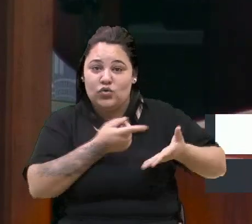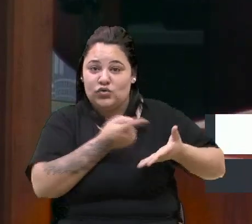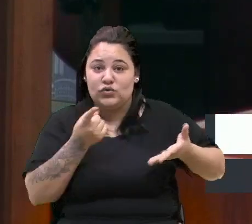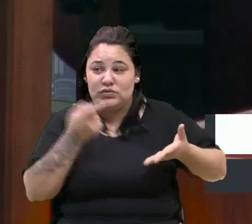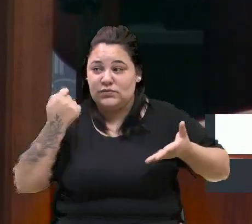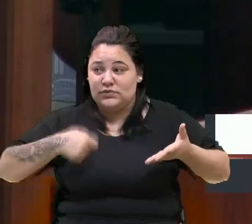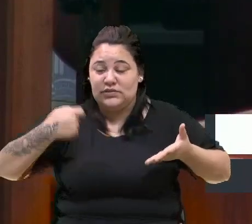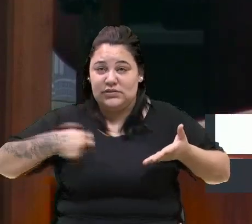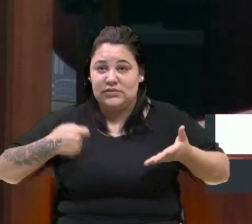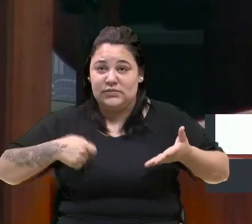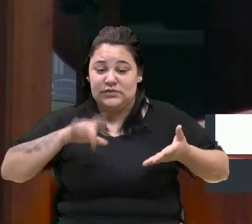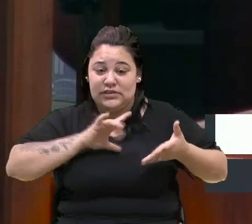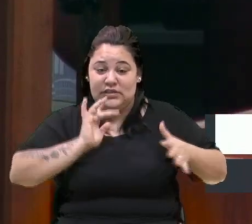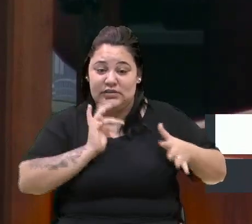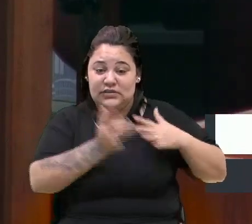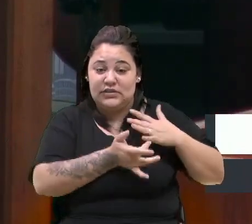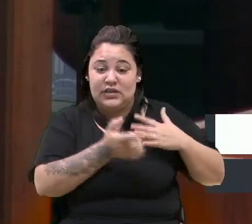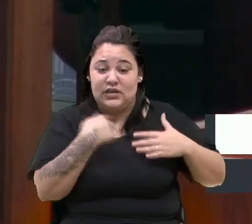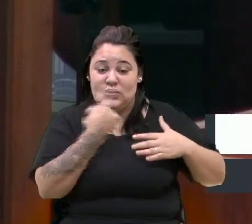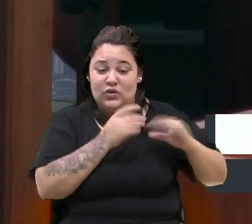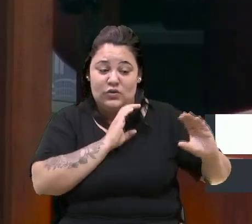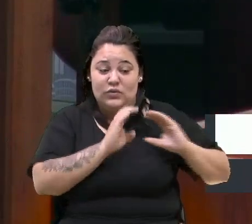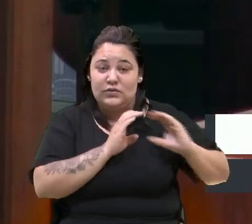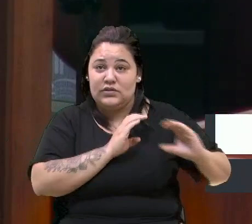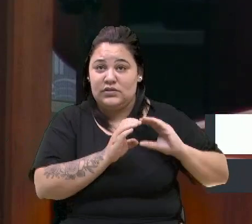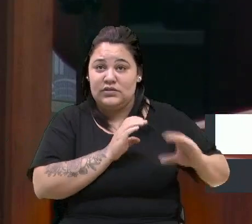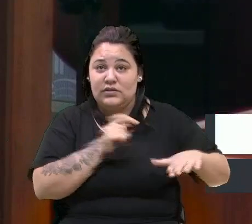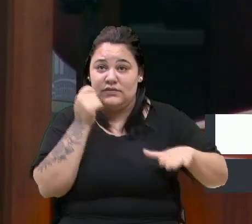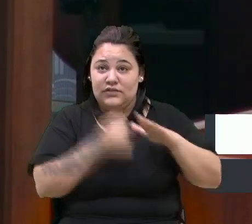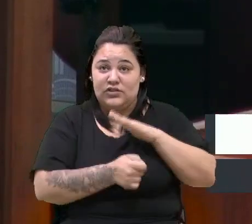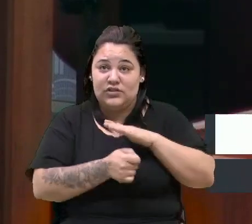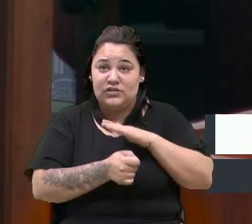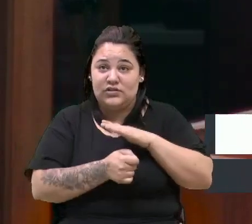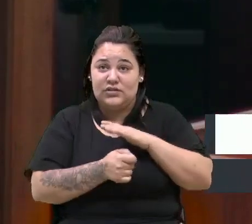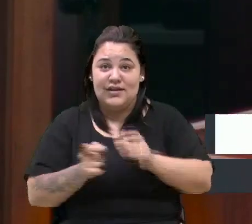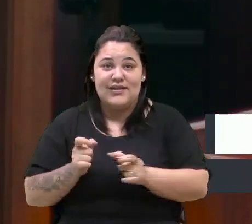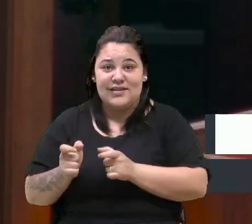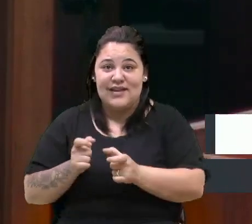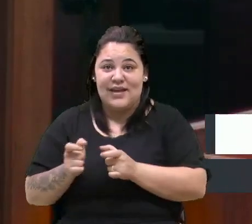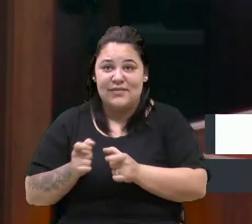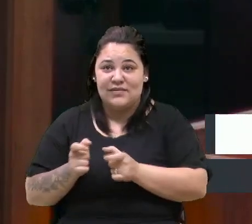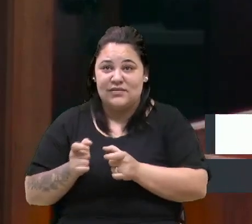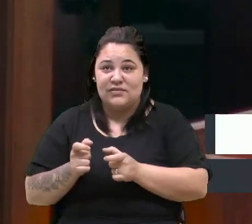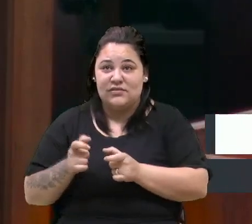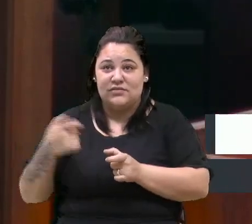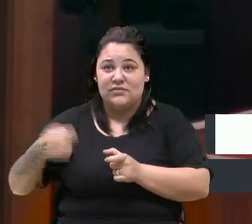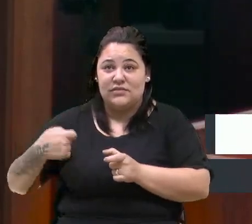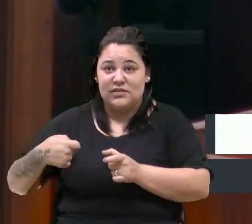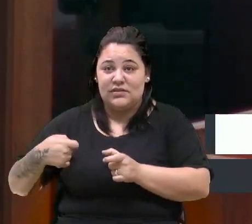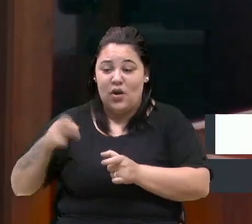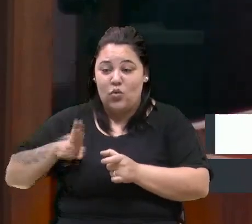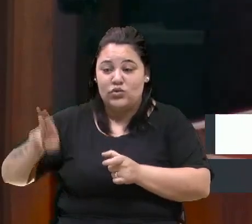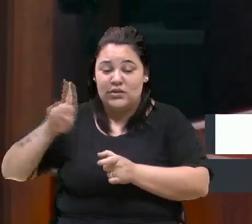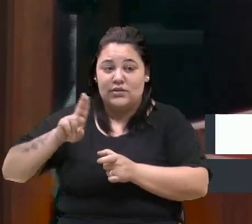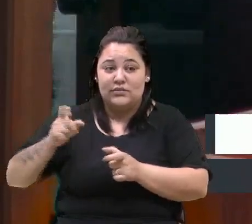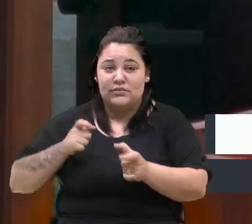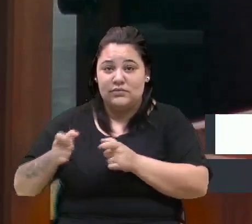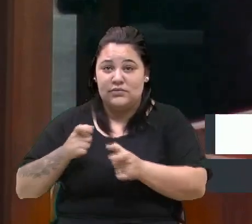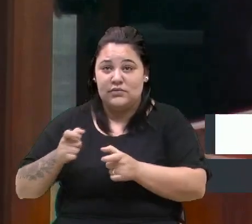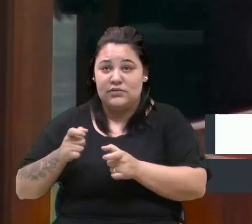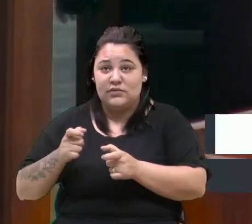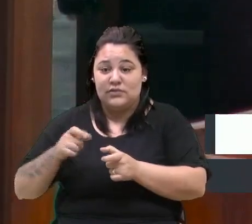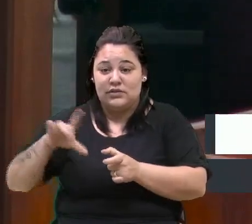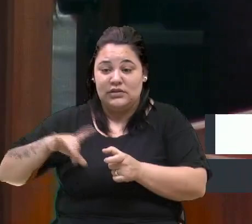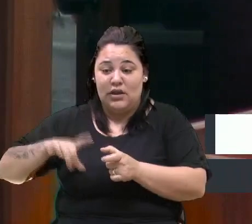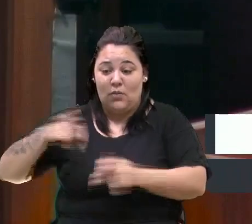nossas redes sociais, a nossa comunicação, começar a investir nos games. Nós precisaríamos começar a jogar games, e através dos games ter um